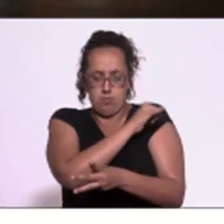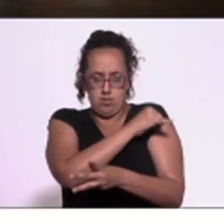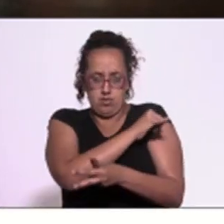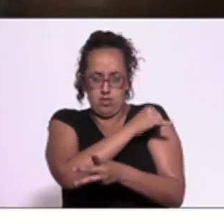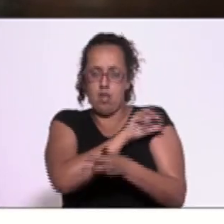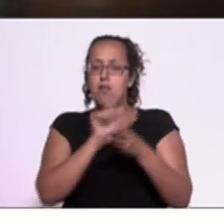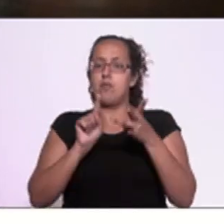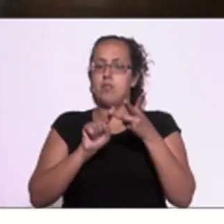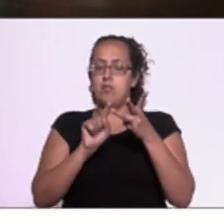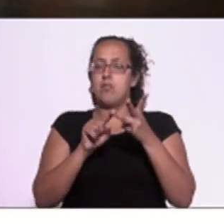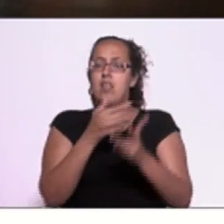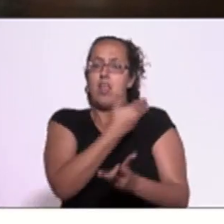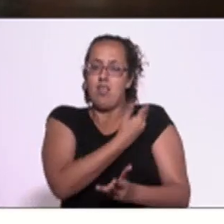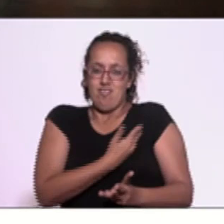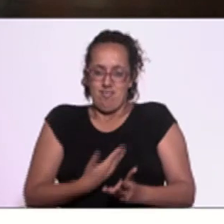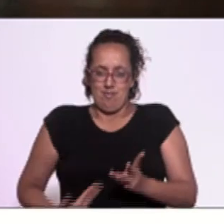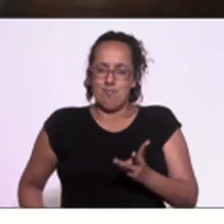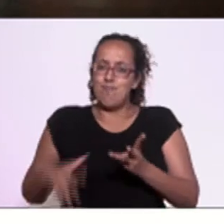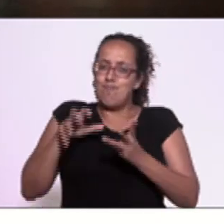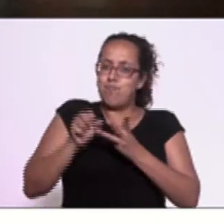IRPH e estadual pelo INEPAC.